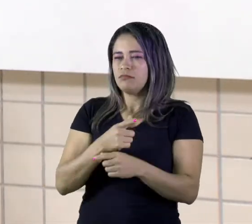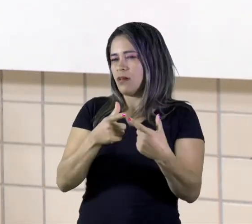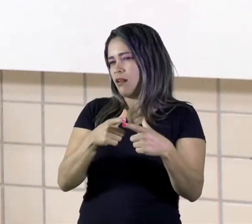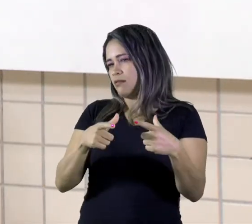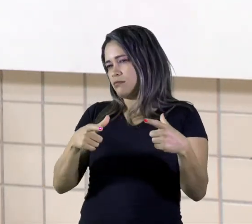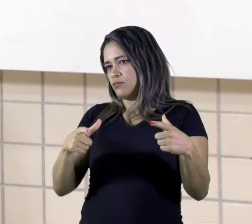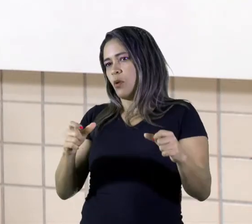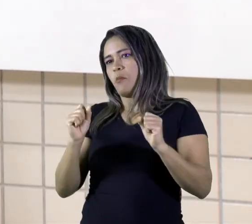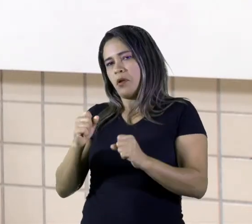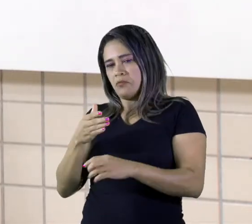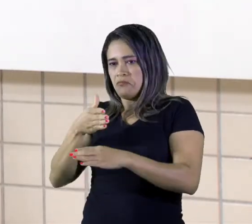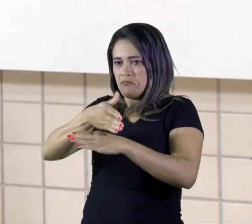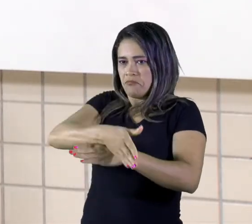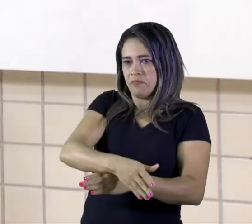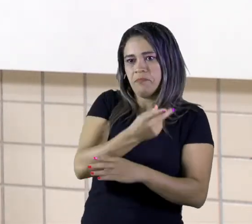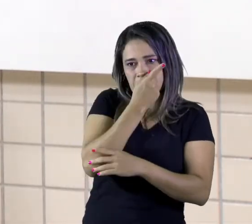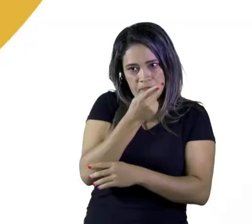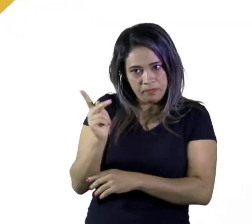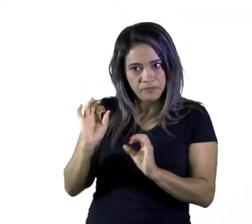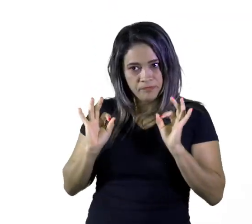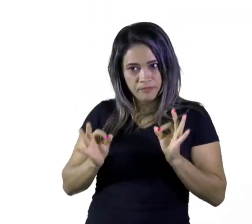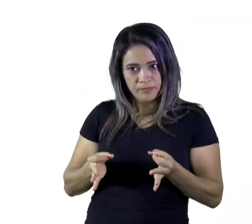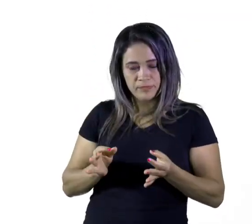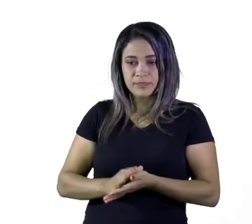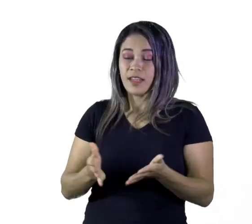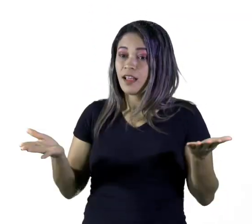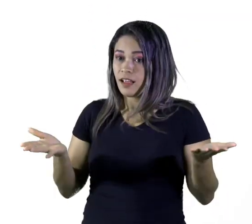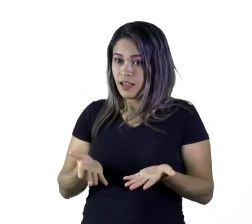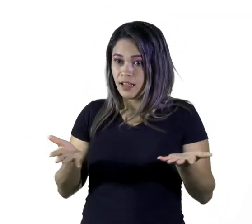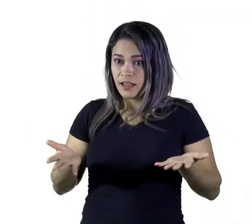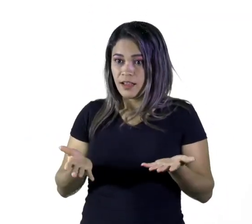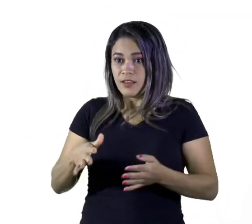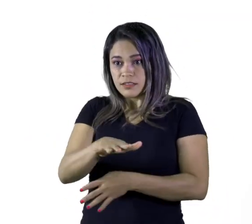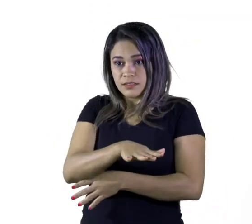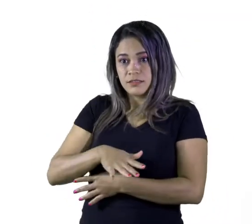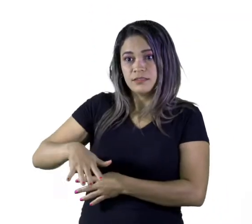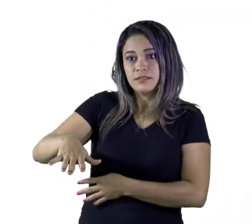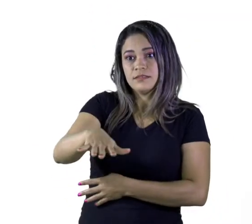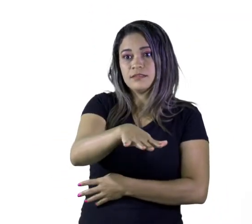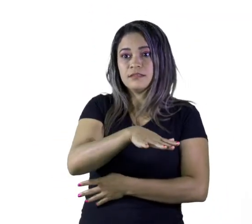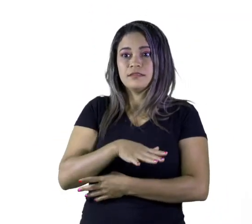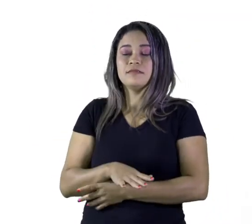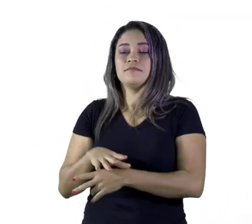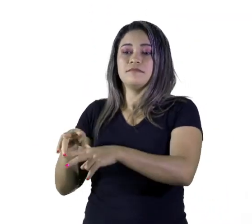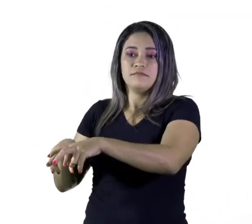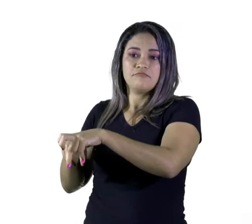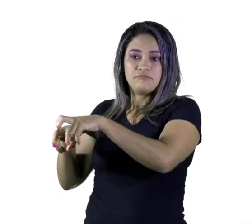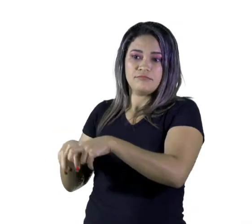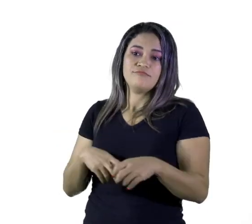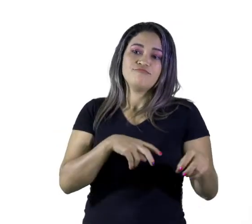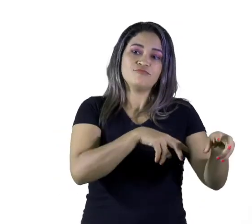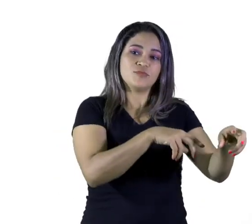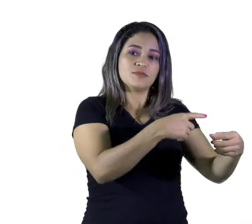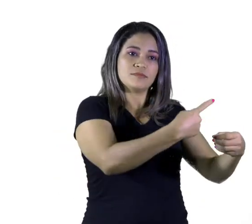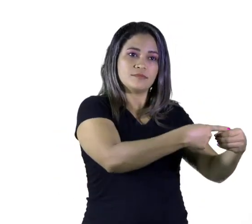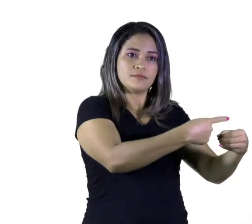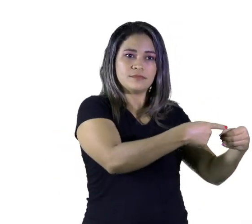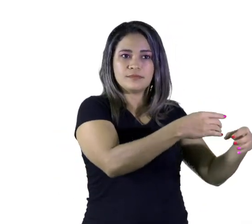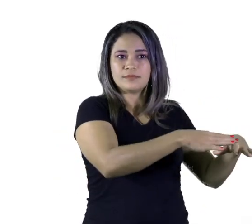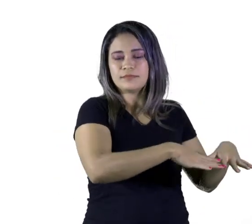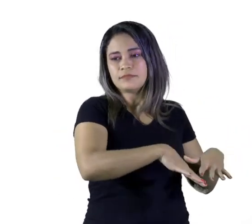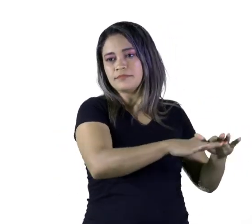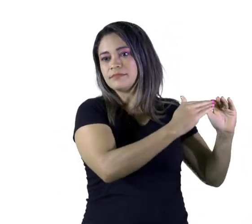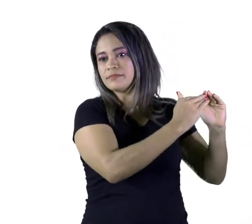ser visitado, certo? Agora, espaço rural e espaço urbano, interdependência